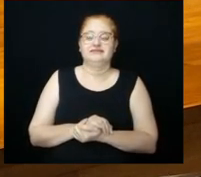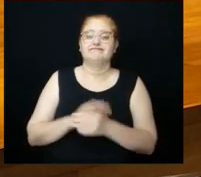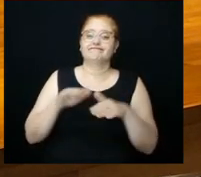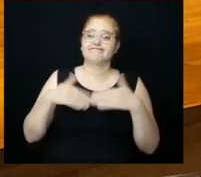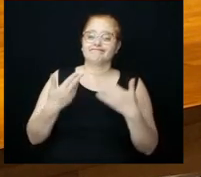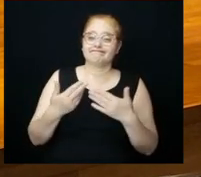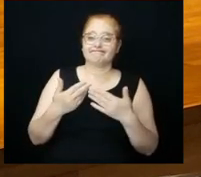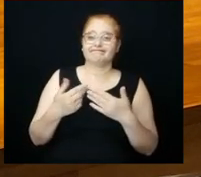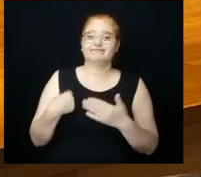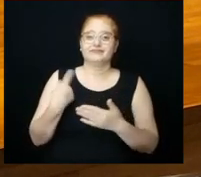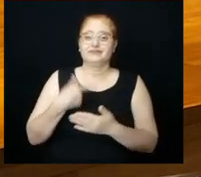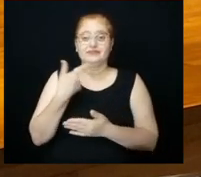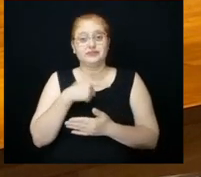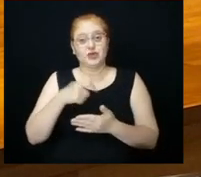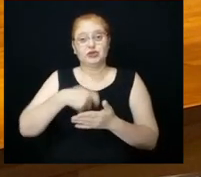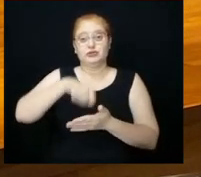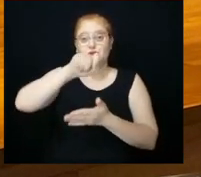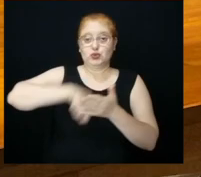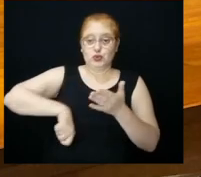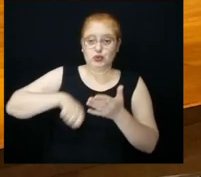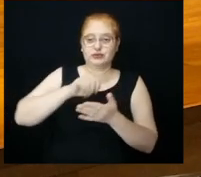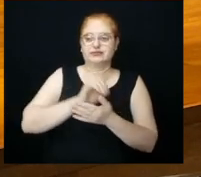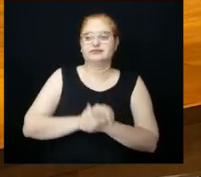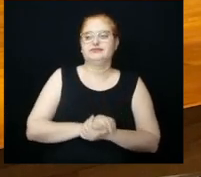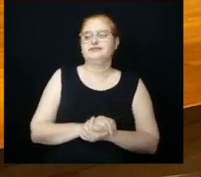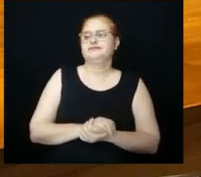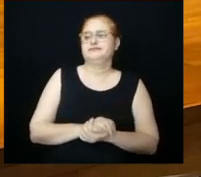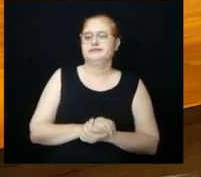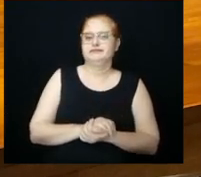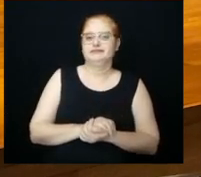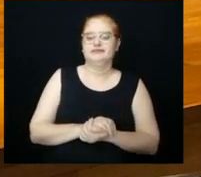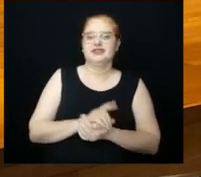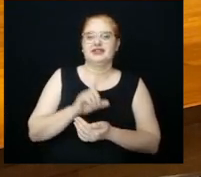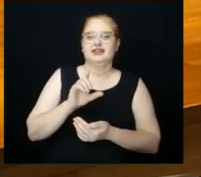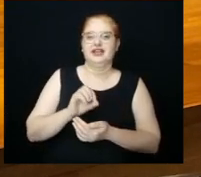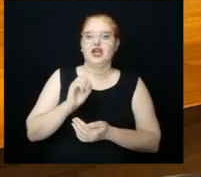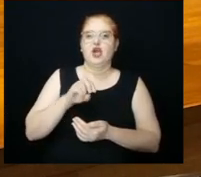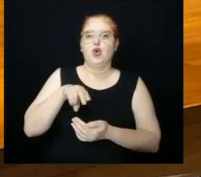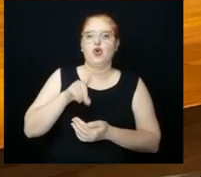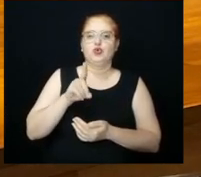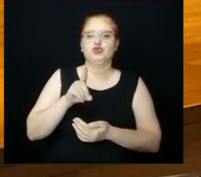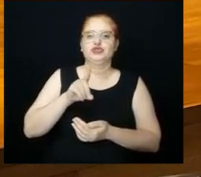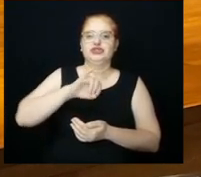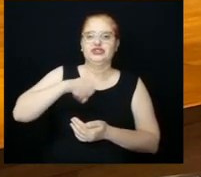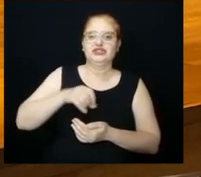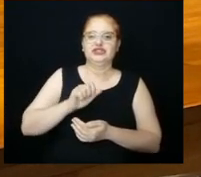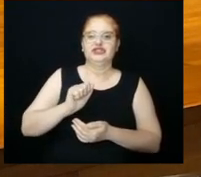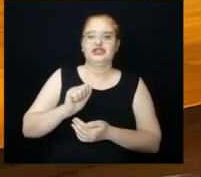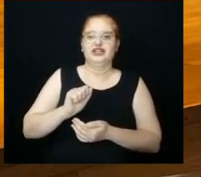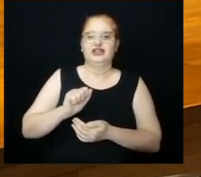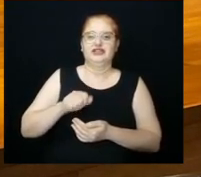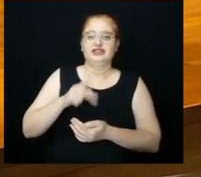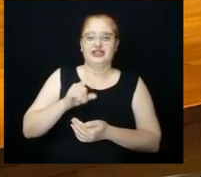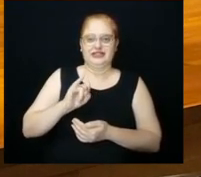Bom, o nosso próximo autor, então, é o Ondjak.